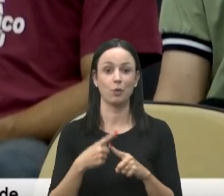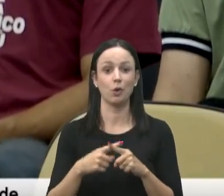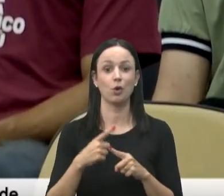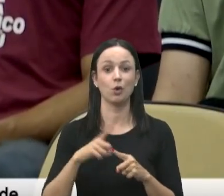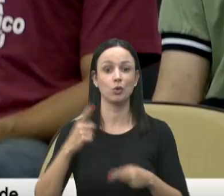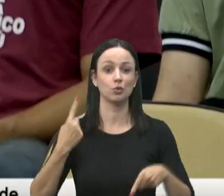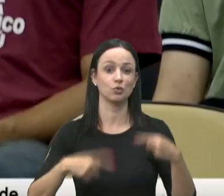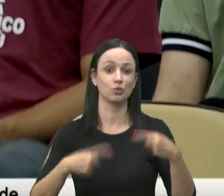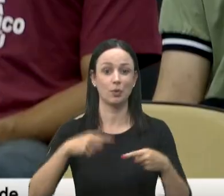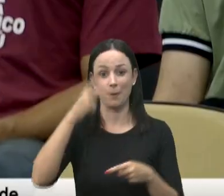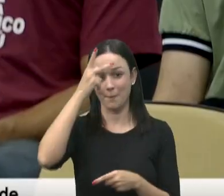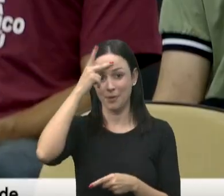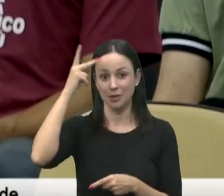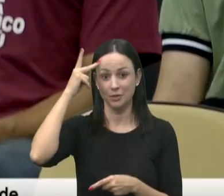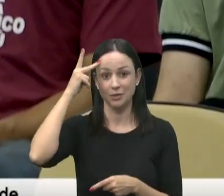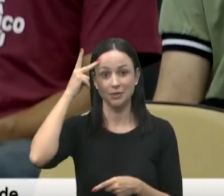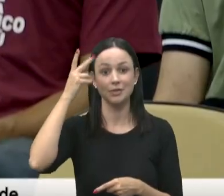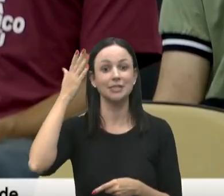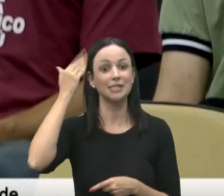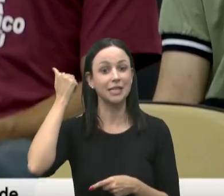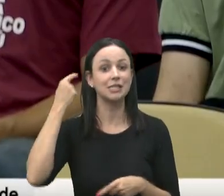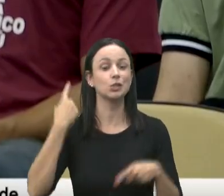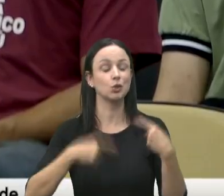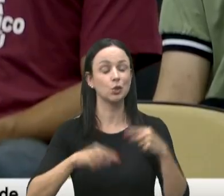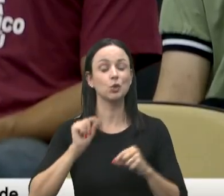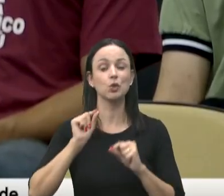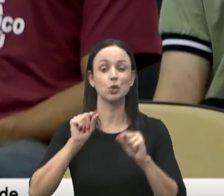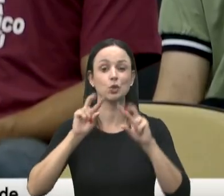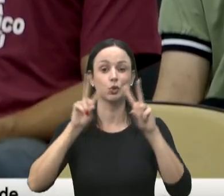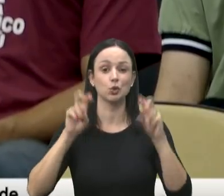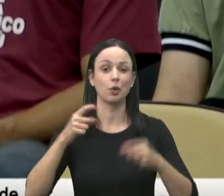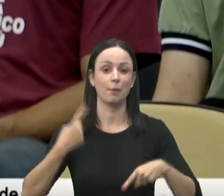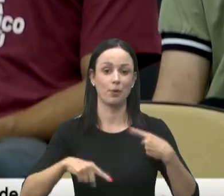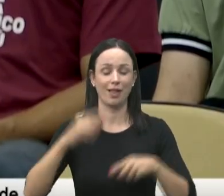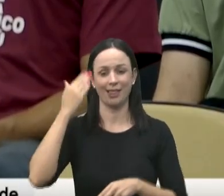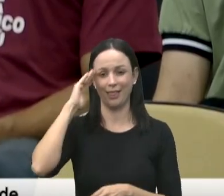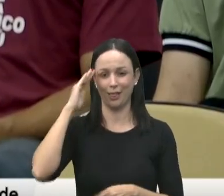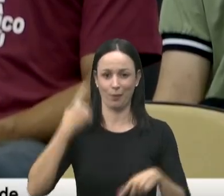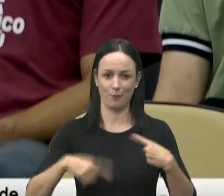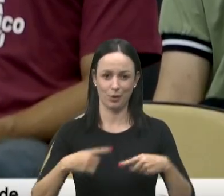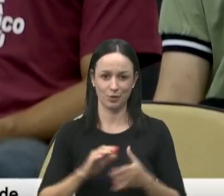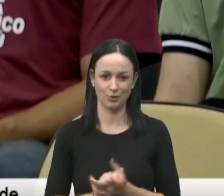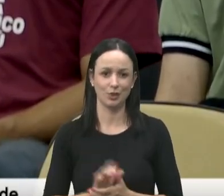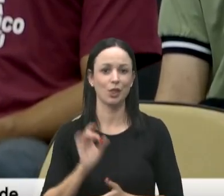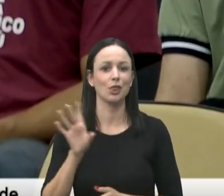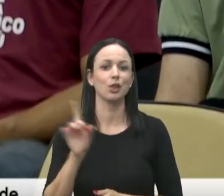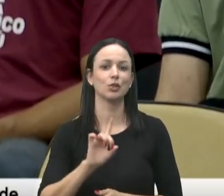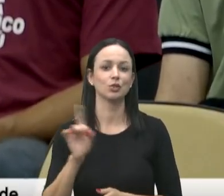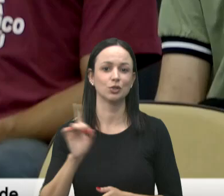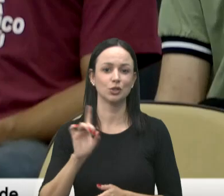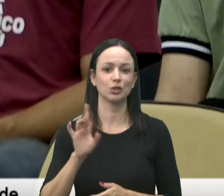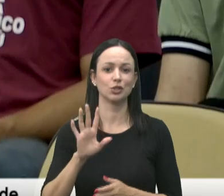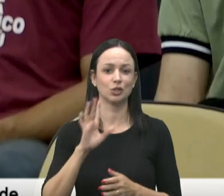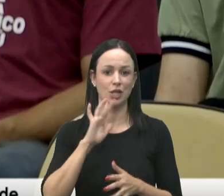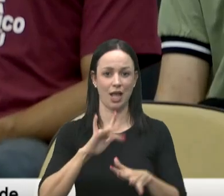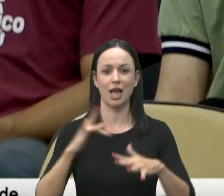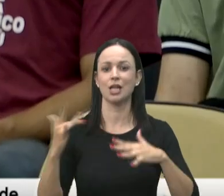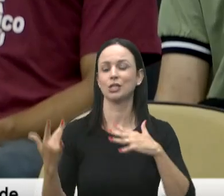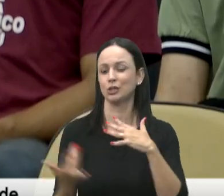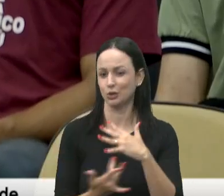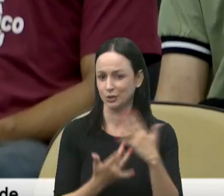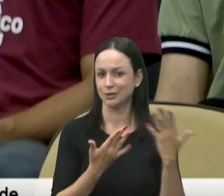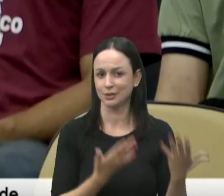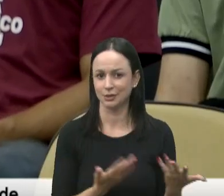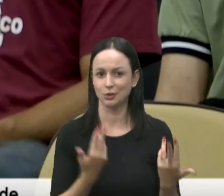discussão com pessoas que saibam discutir sobre política, entender a política, não simplesmente rede social, como